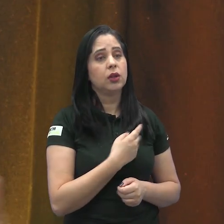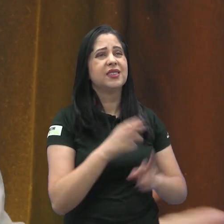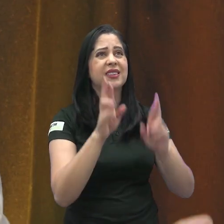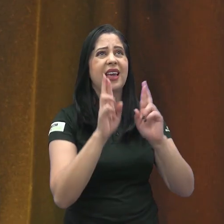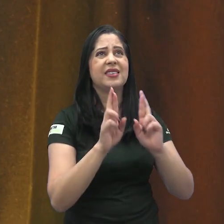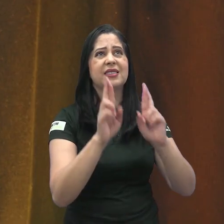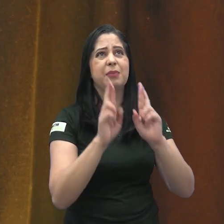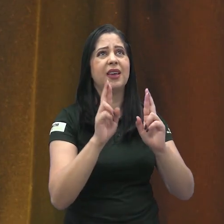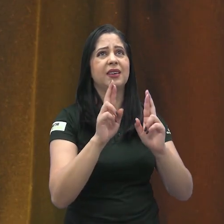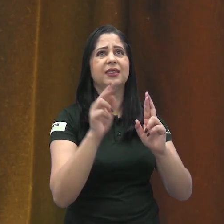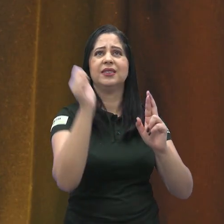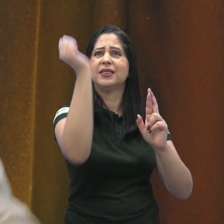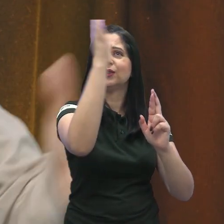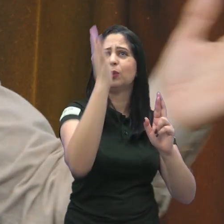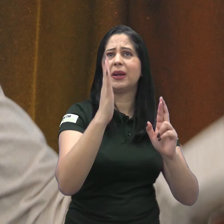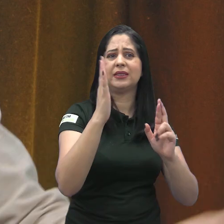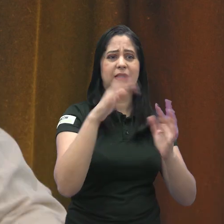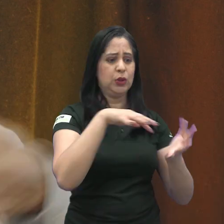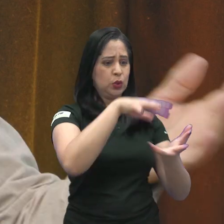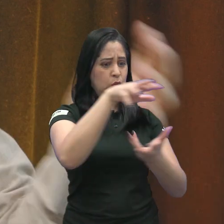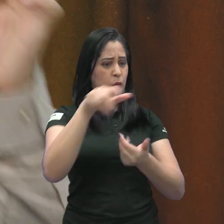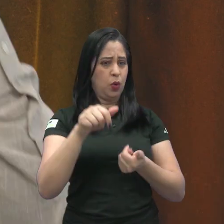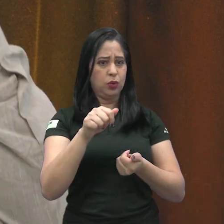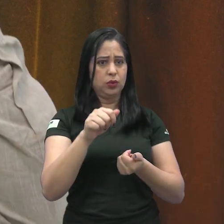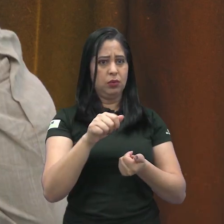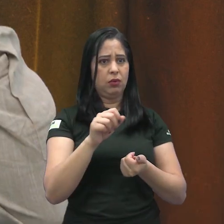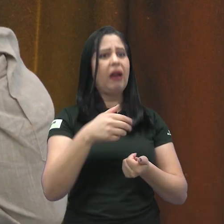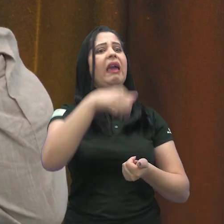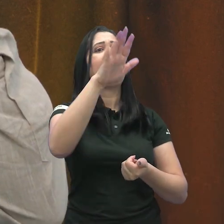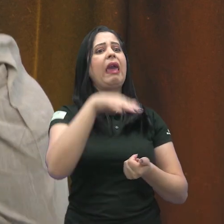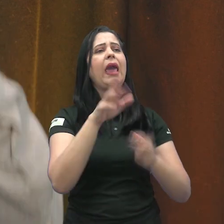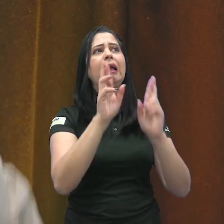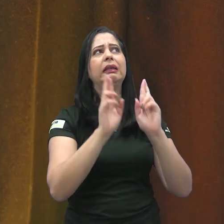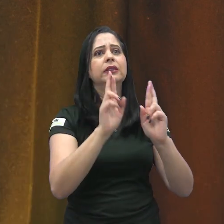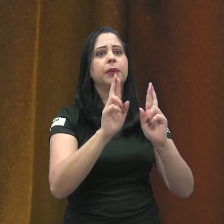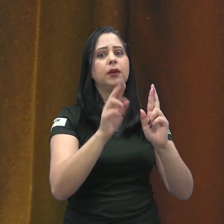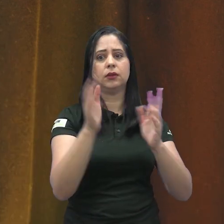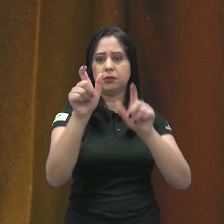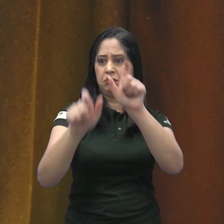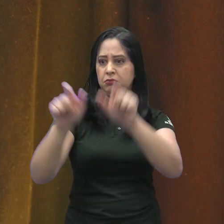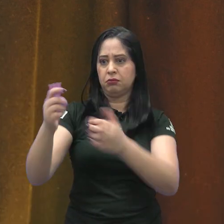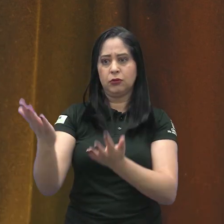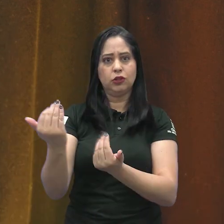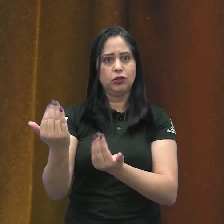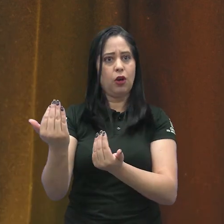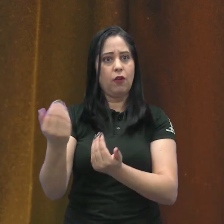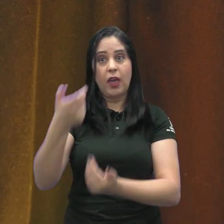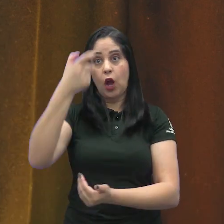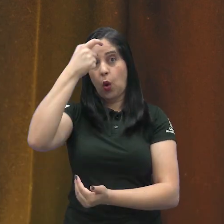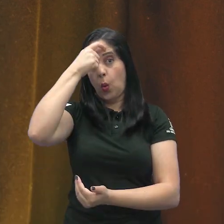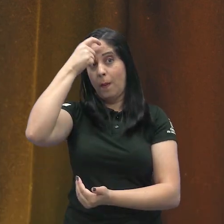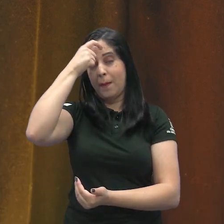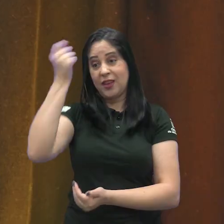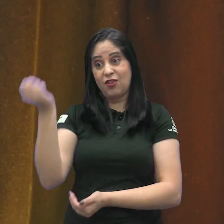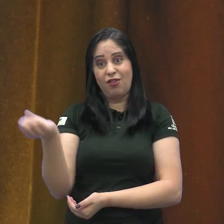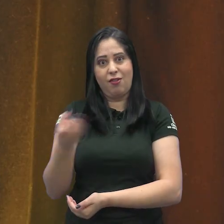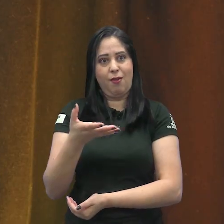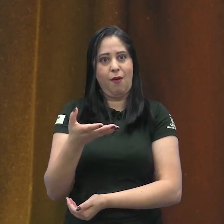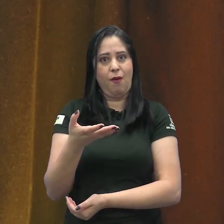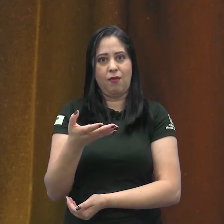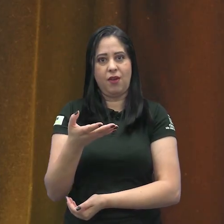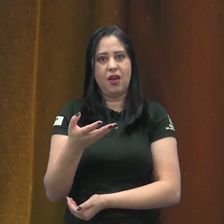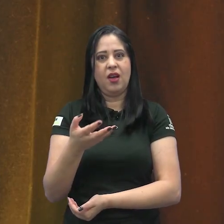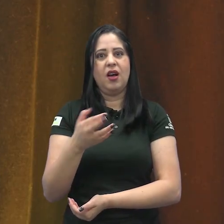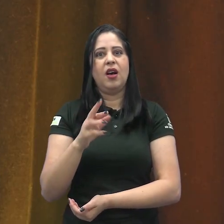A esperança de tudo, do mundo, do país nosso, são os jovens, né? São jovens que vêm com essa mentalidade de fato de entrar